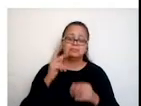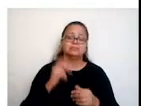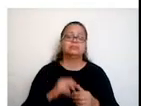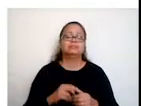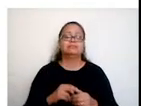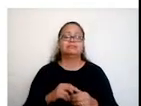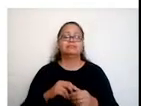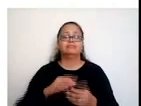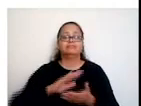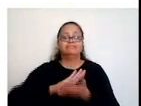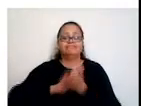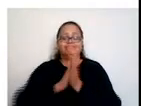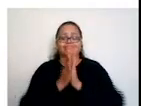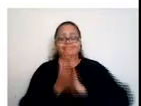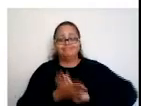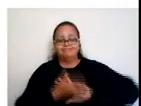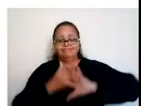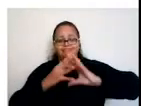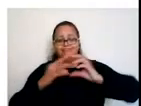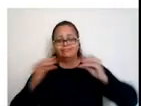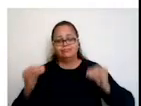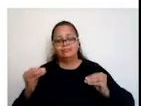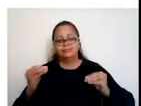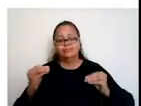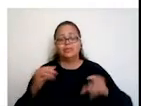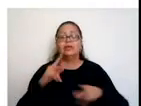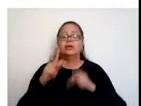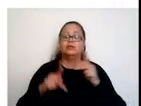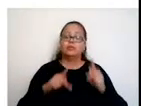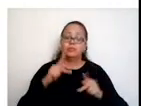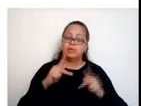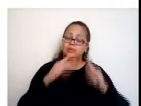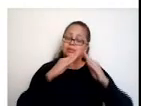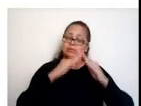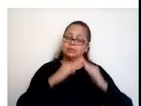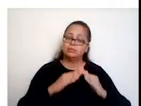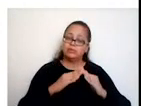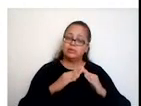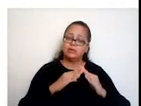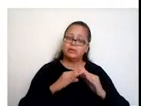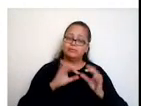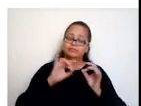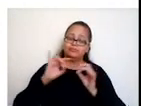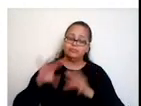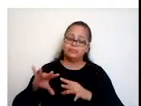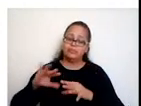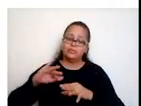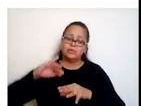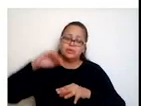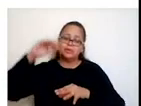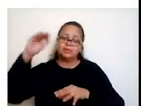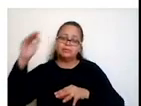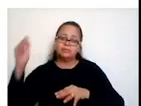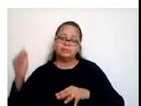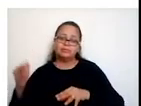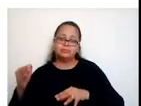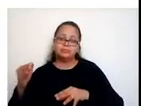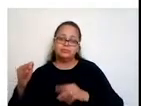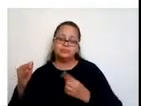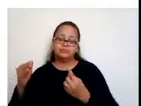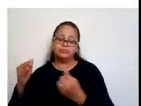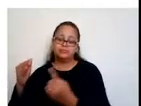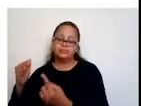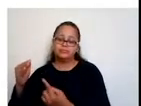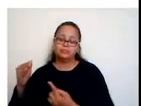também desapareceram. A população que morava ali, né, foi expulsa para os morros e arredores das